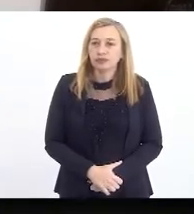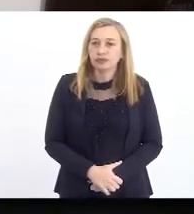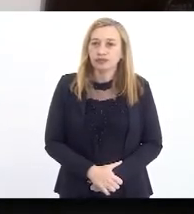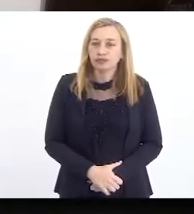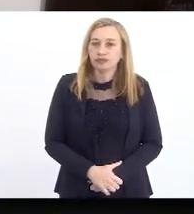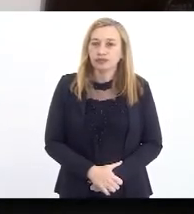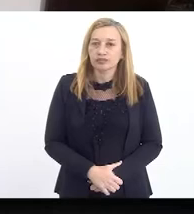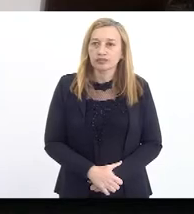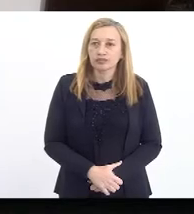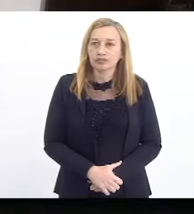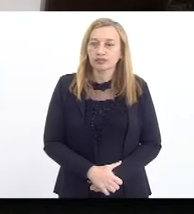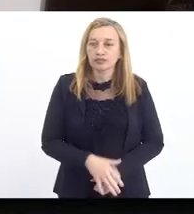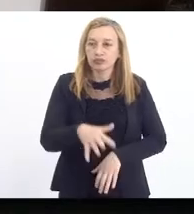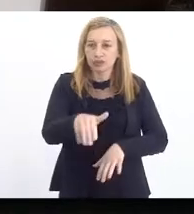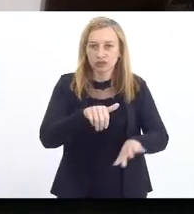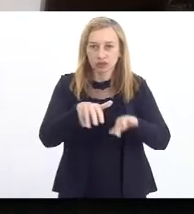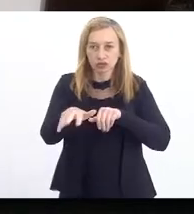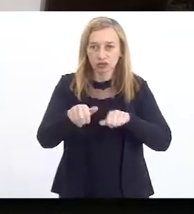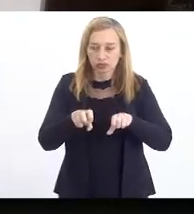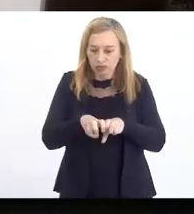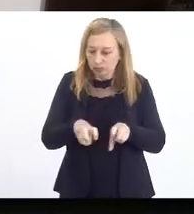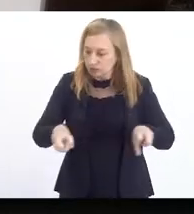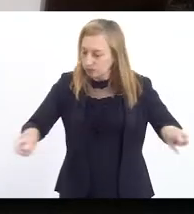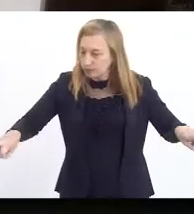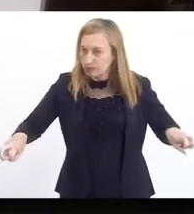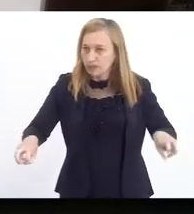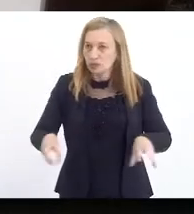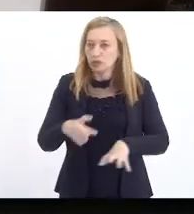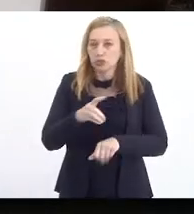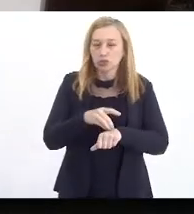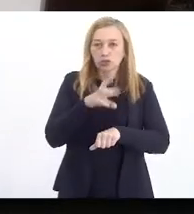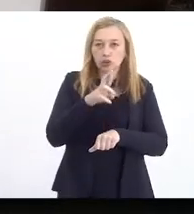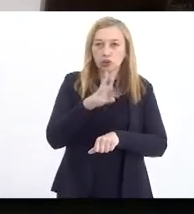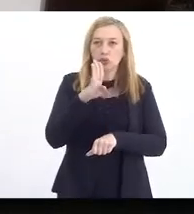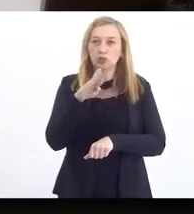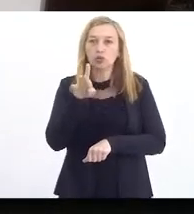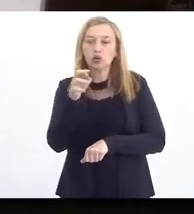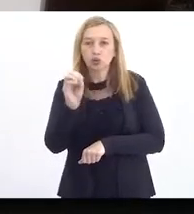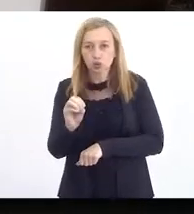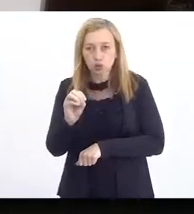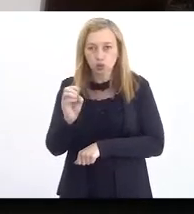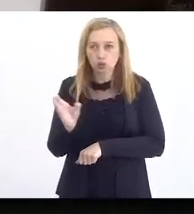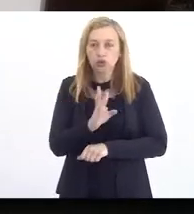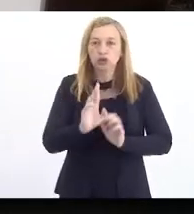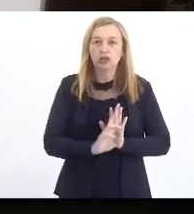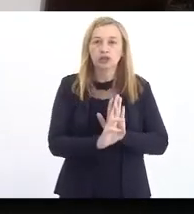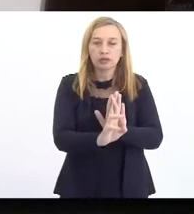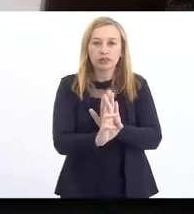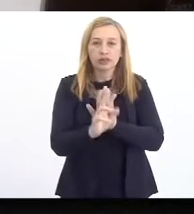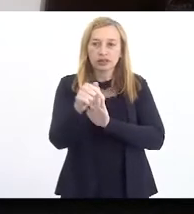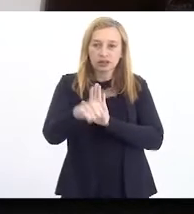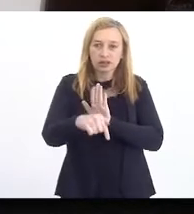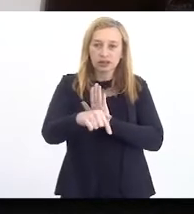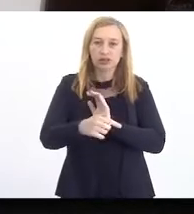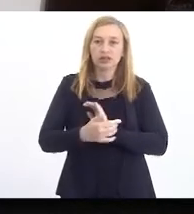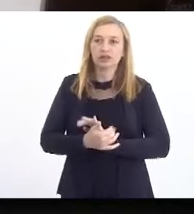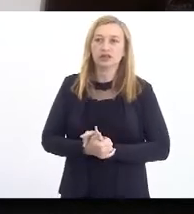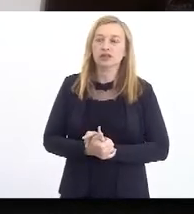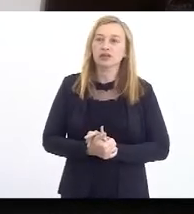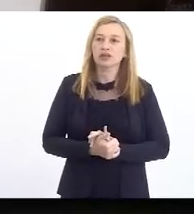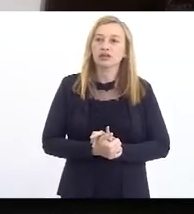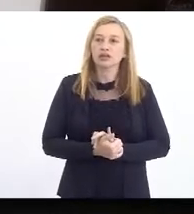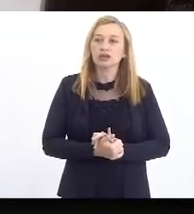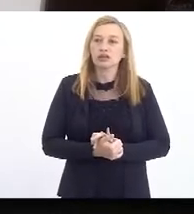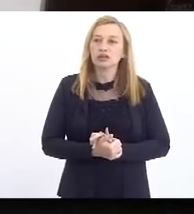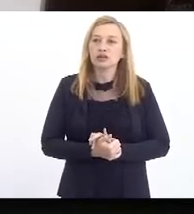queria chamar aqui para a mesa o doutor Bruno Sobral, que representa aqui neste ato